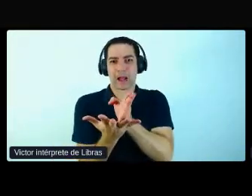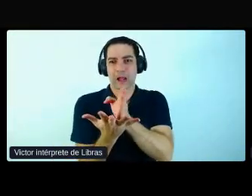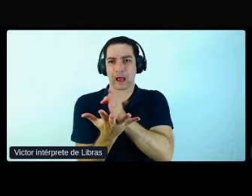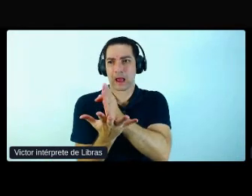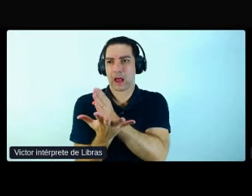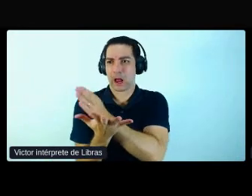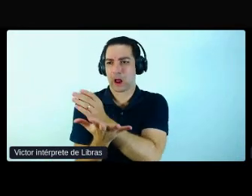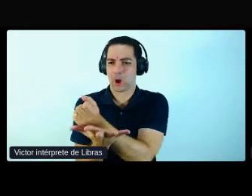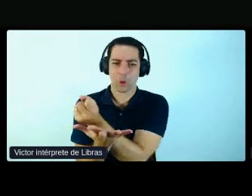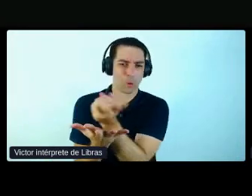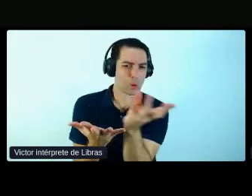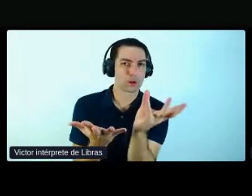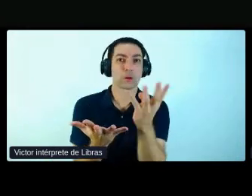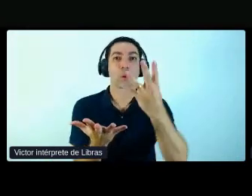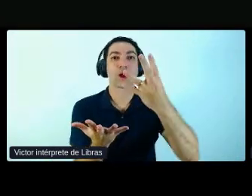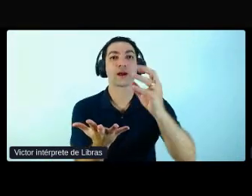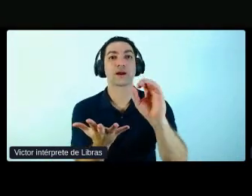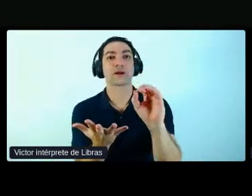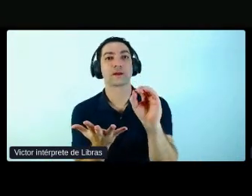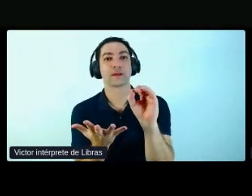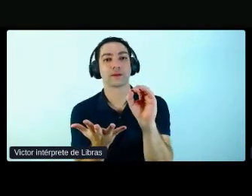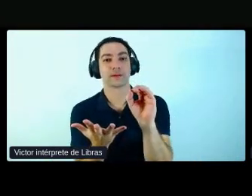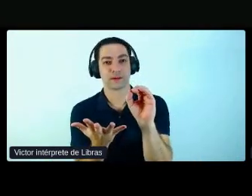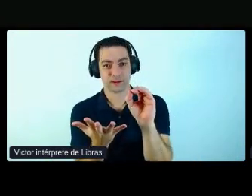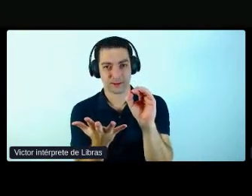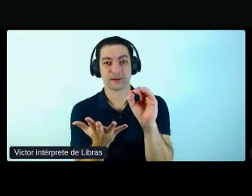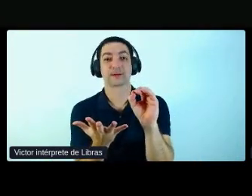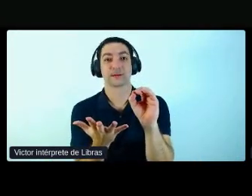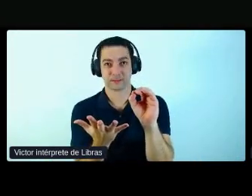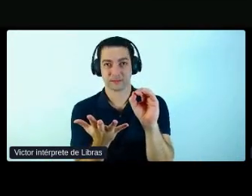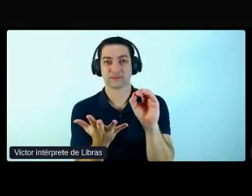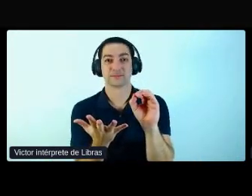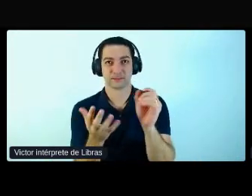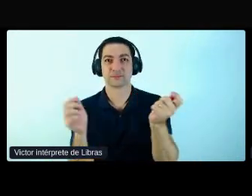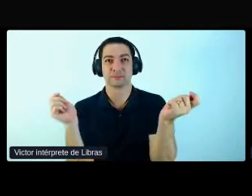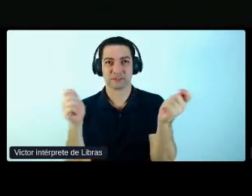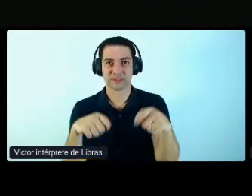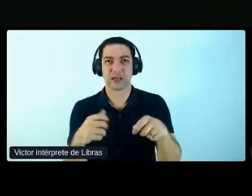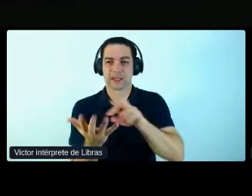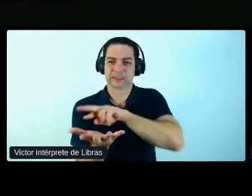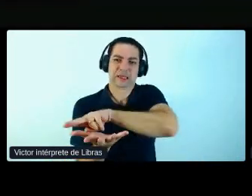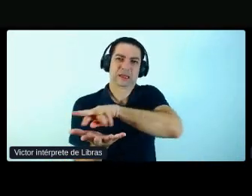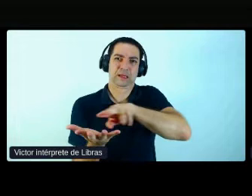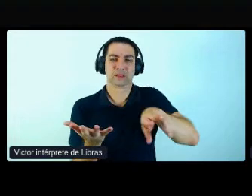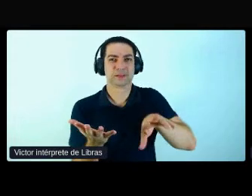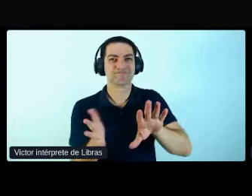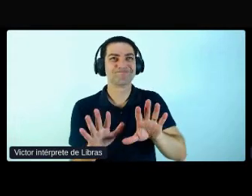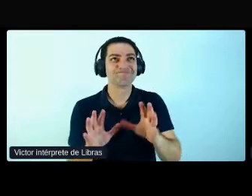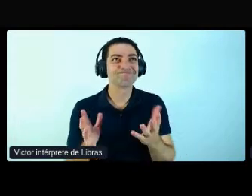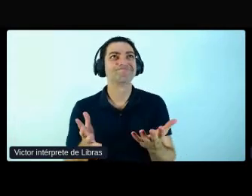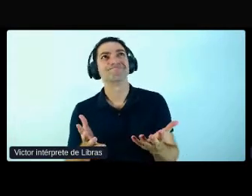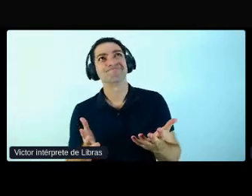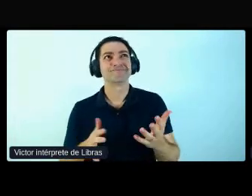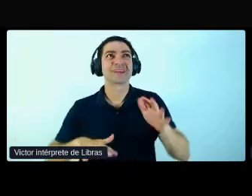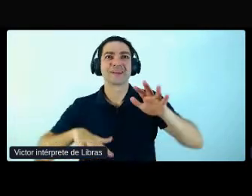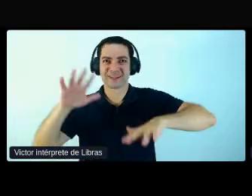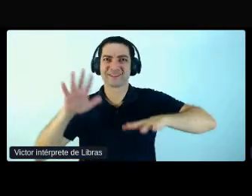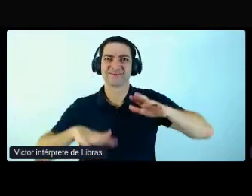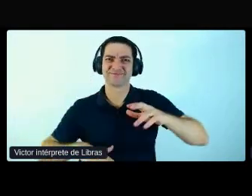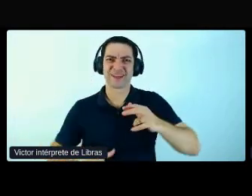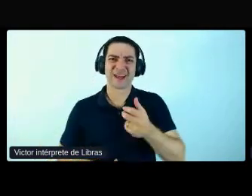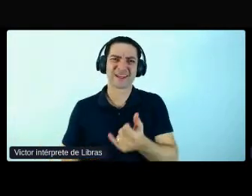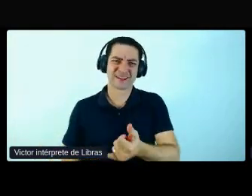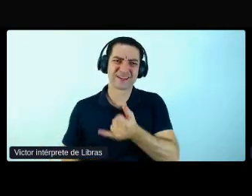E é uma realidade um pouco triste, né? Porque, apesar de não ser sempre um caso clínico de